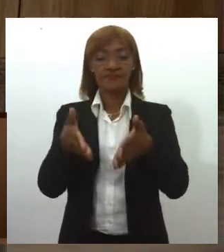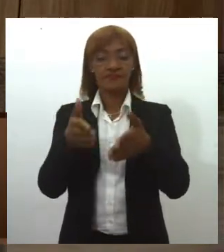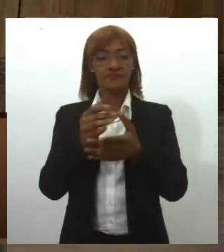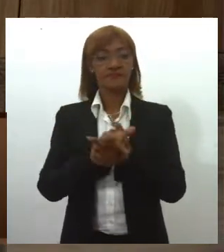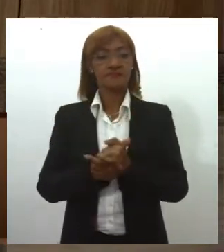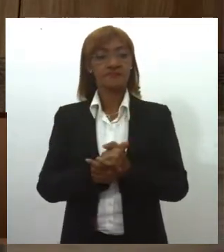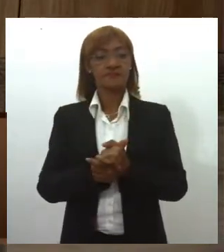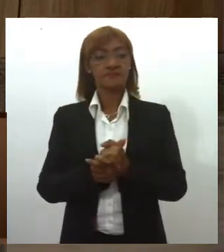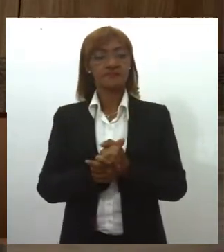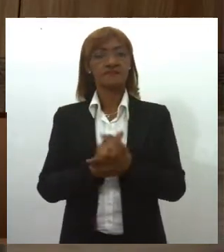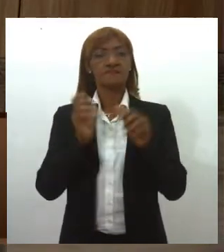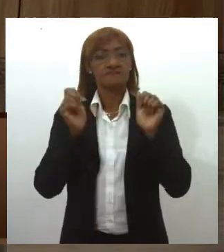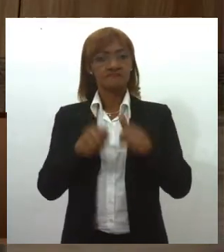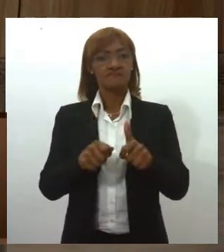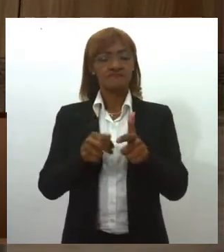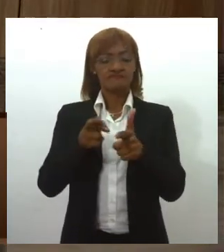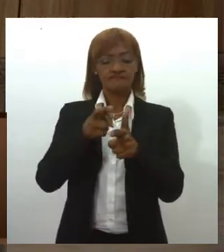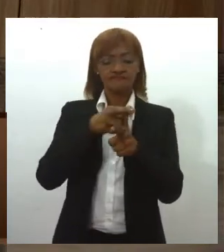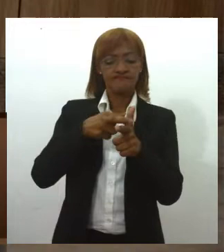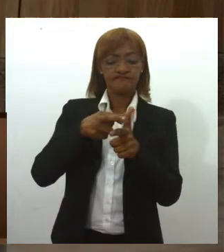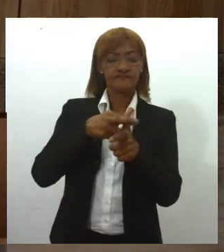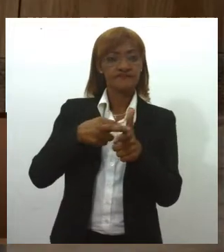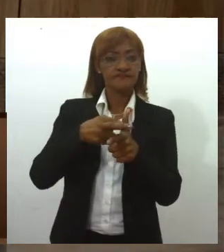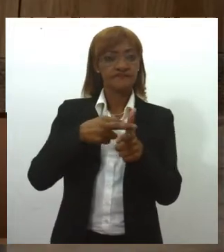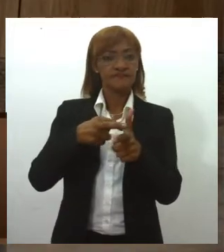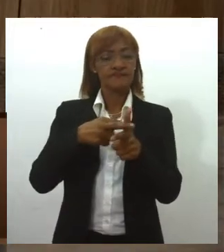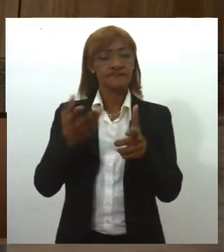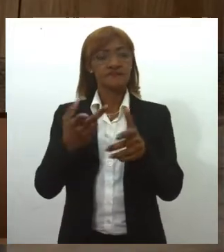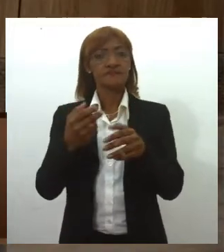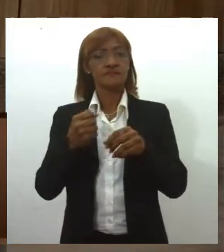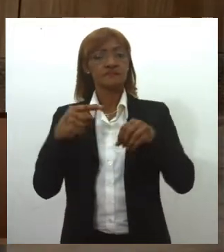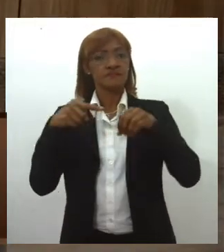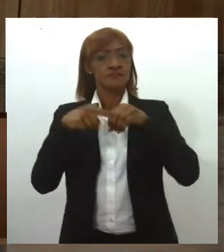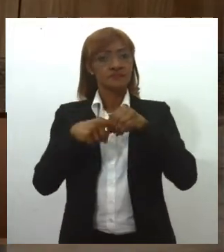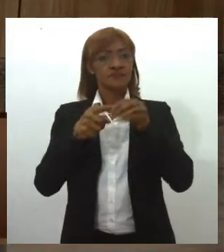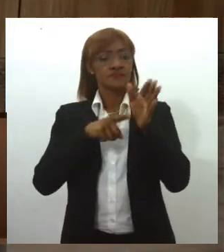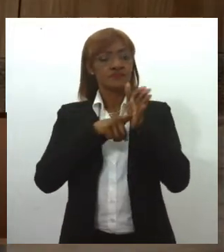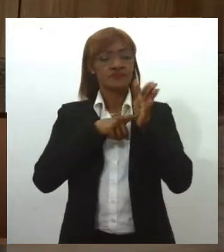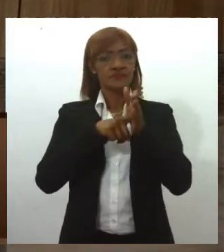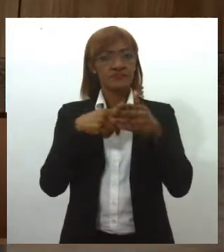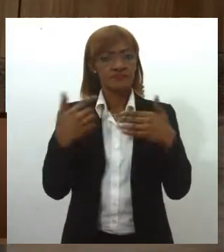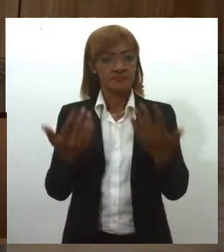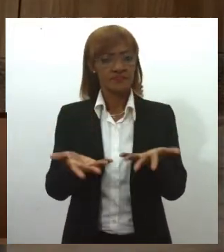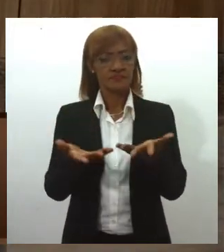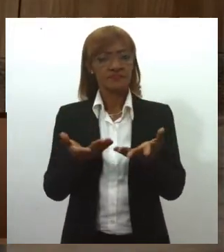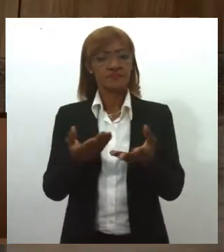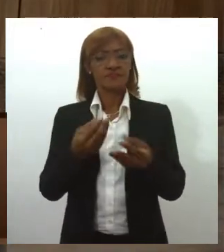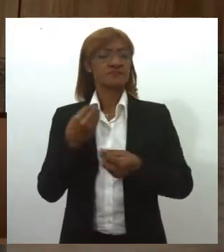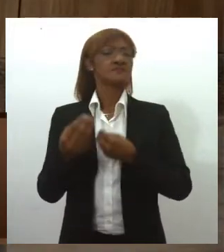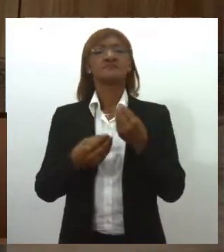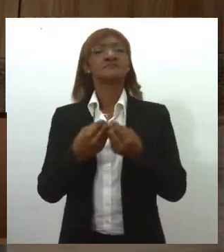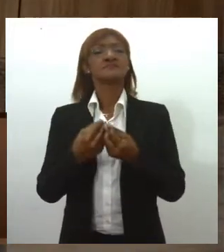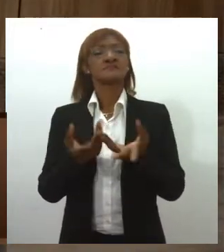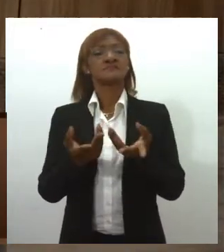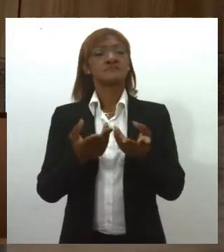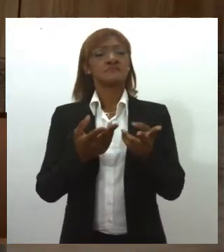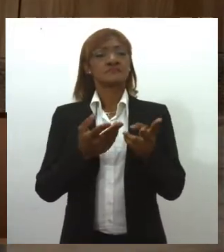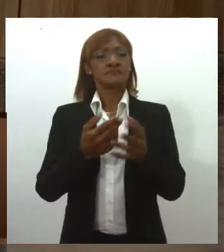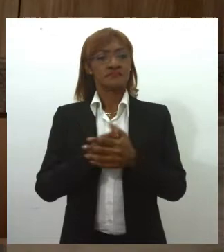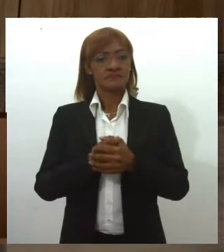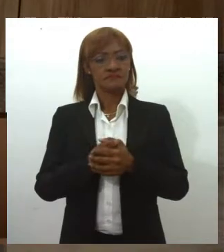câncer de próstata, né? Essa massificação do exame ser também defendido na rede pública. A gente vê até carreta,